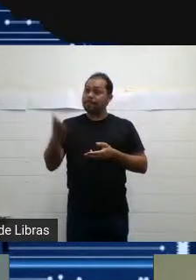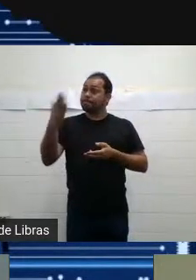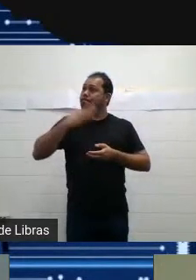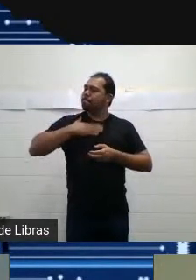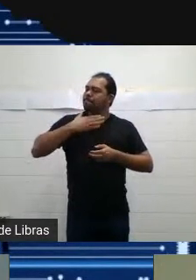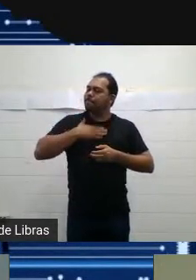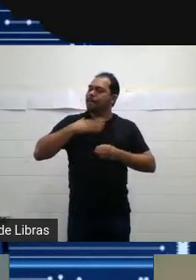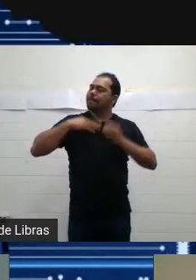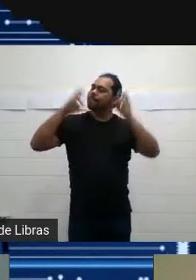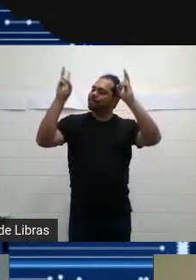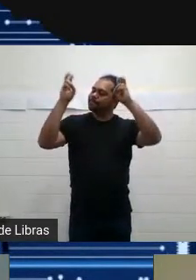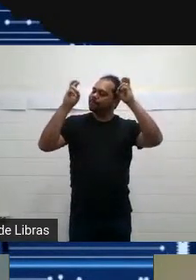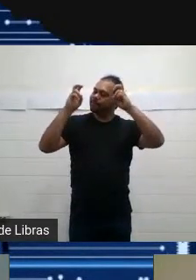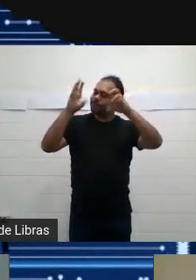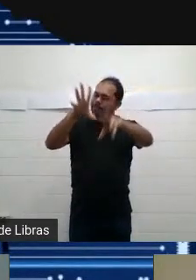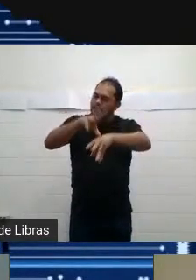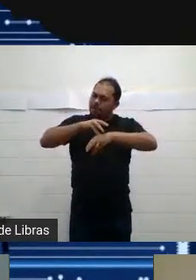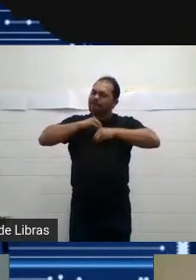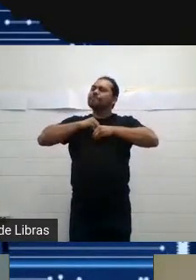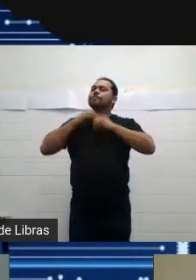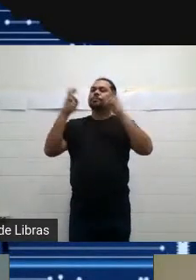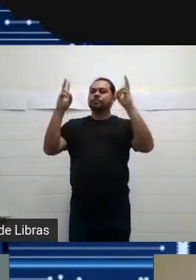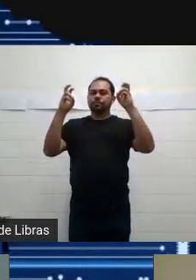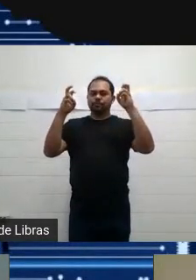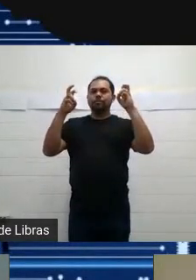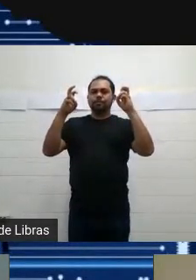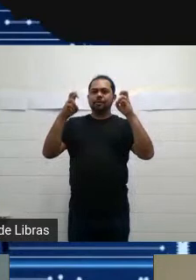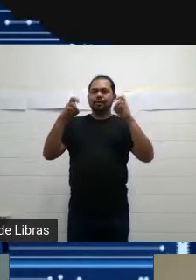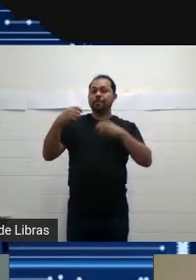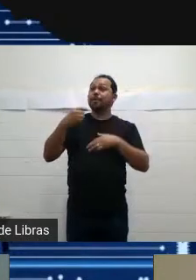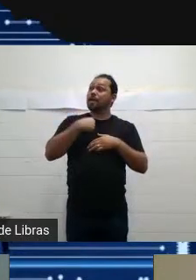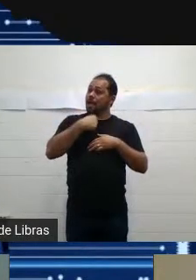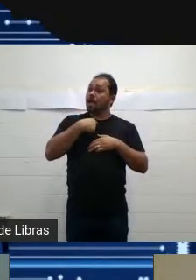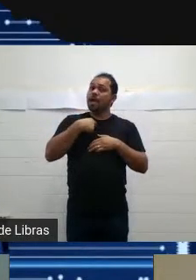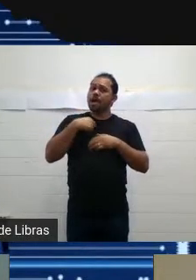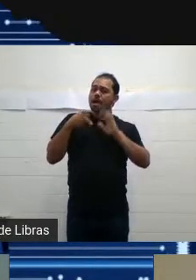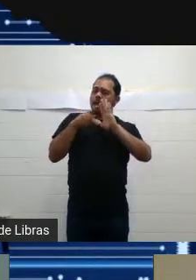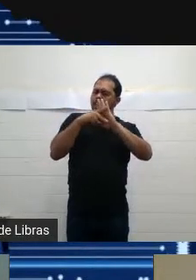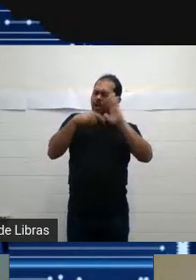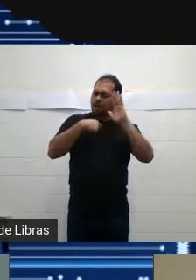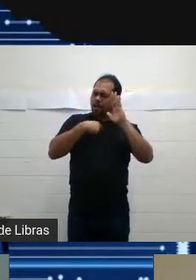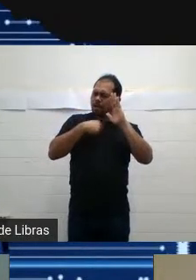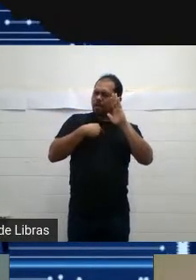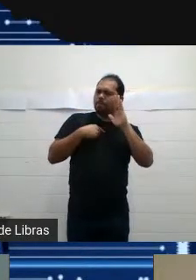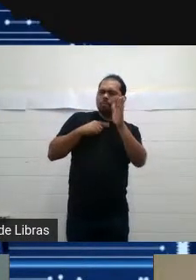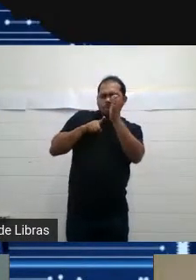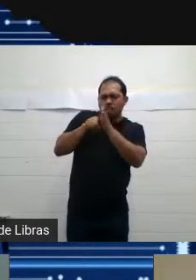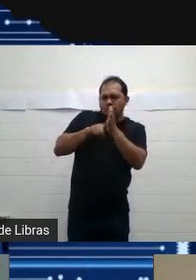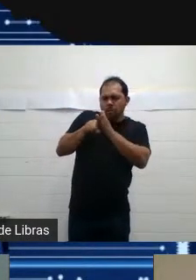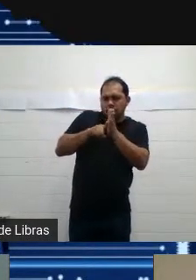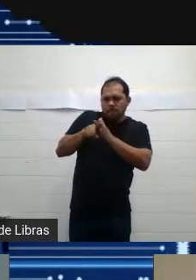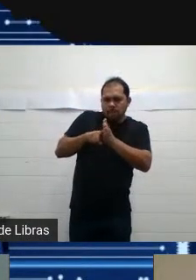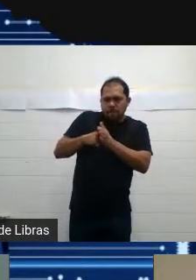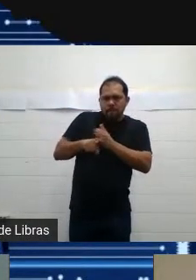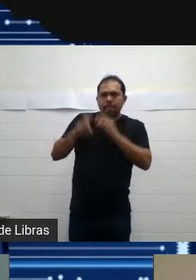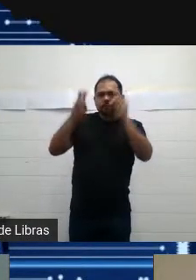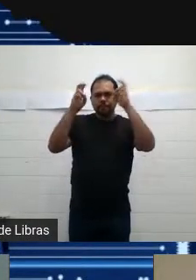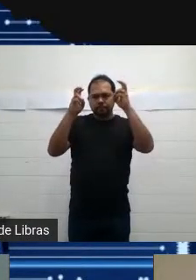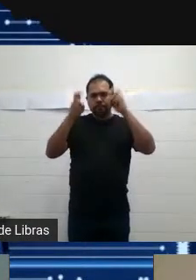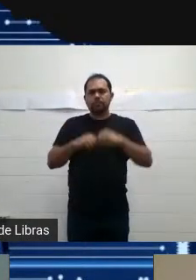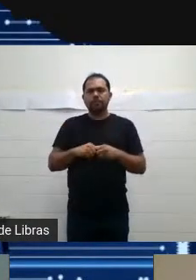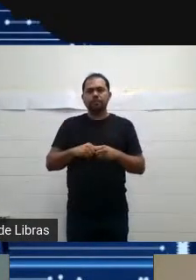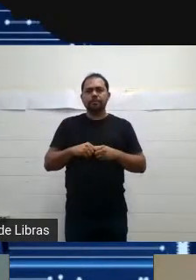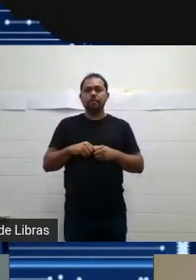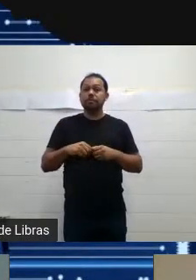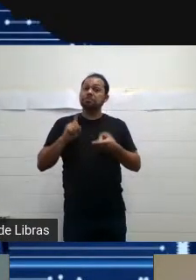eu tomei, assim, para mim, como pesquisadora mesmo, dessa temática. E,